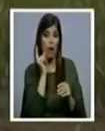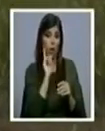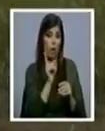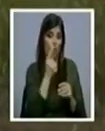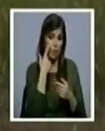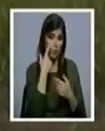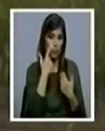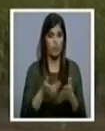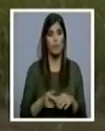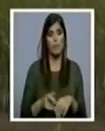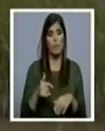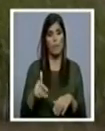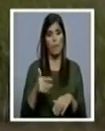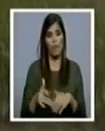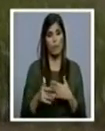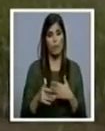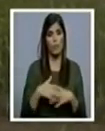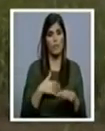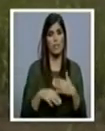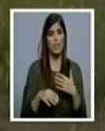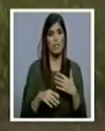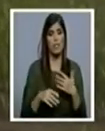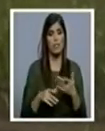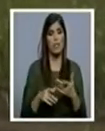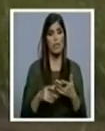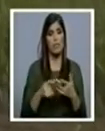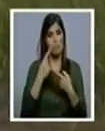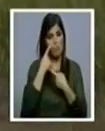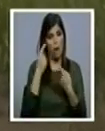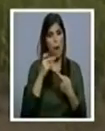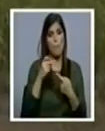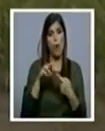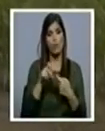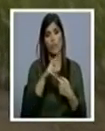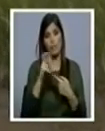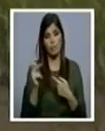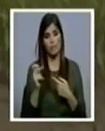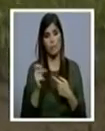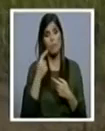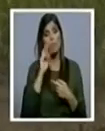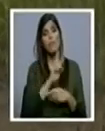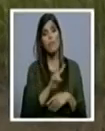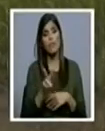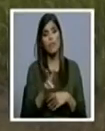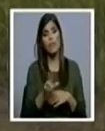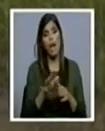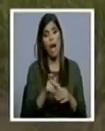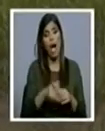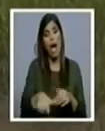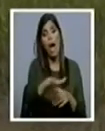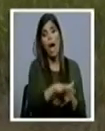fazer aqui uma medição, uma amostragem para conseguirmos ver qual é a